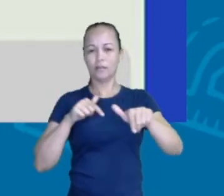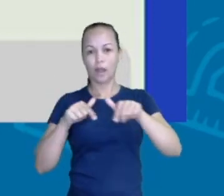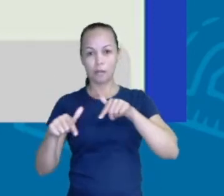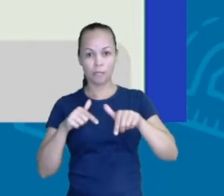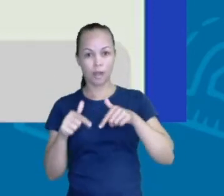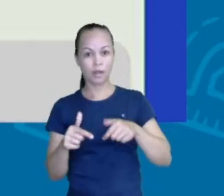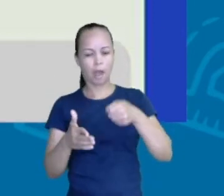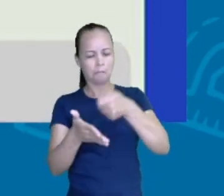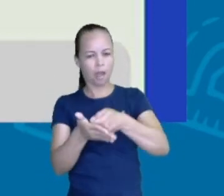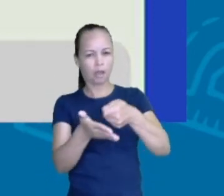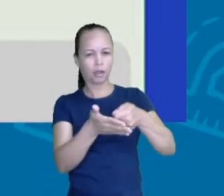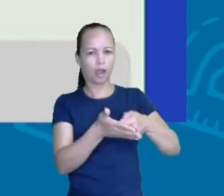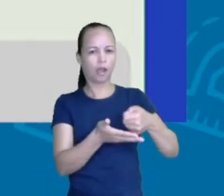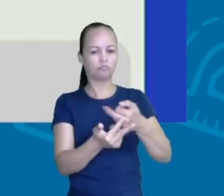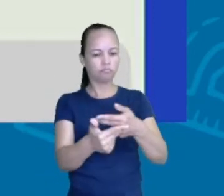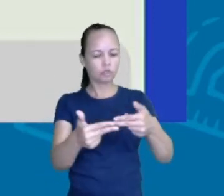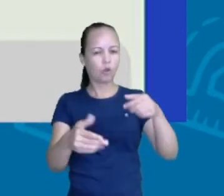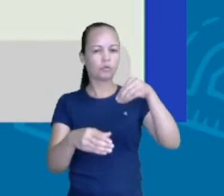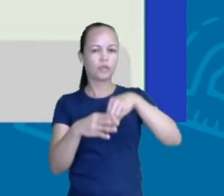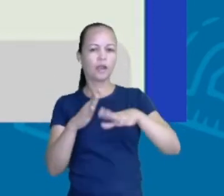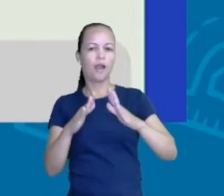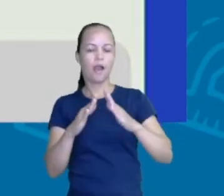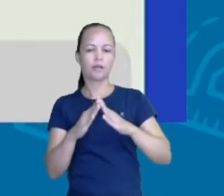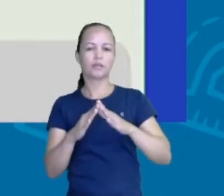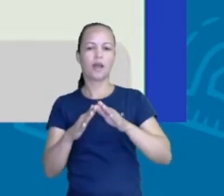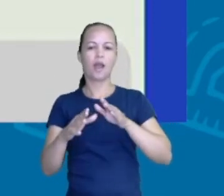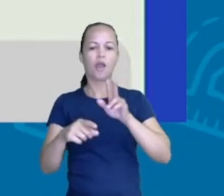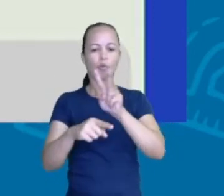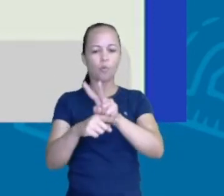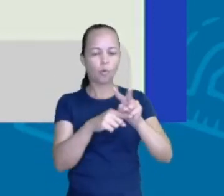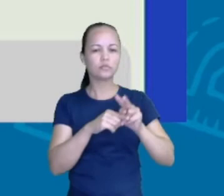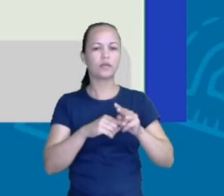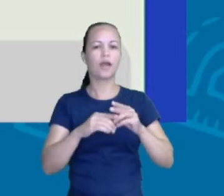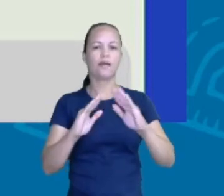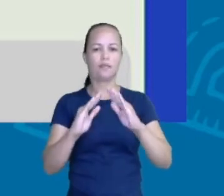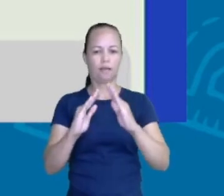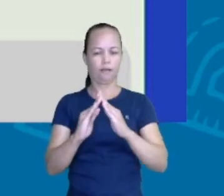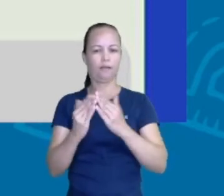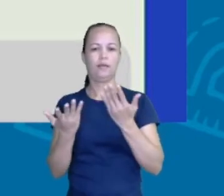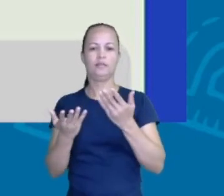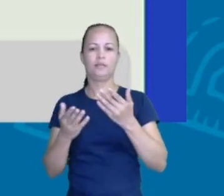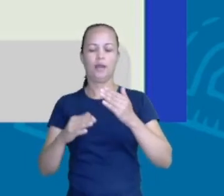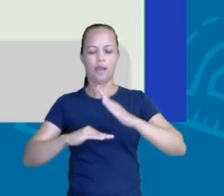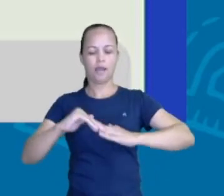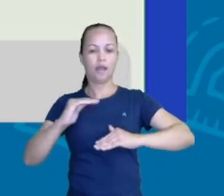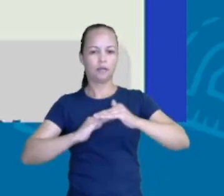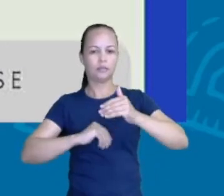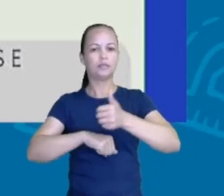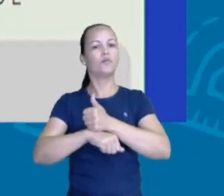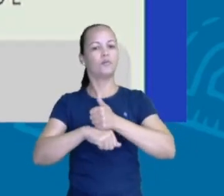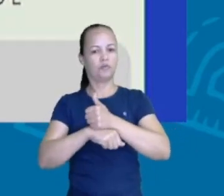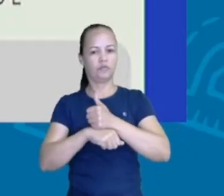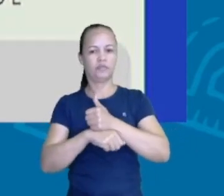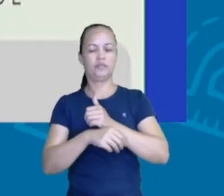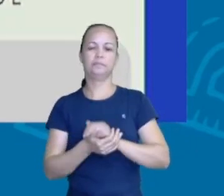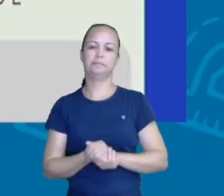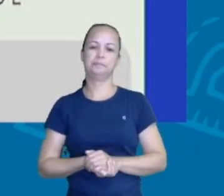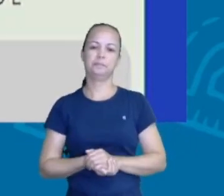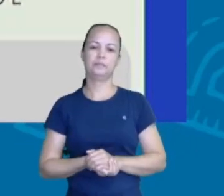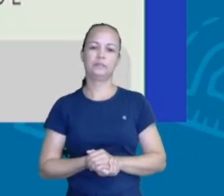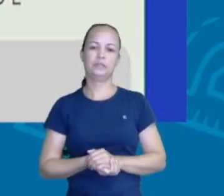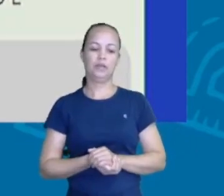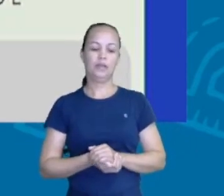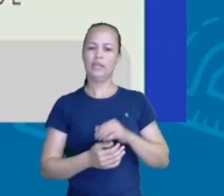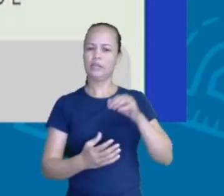pagar contas, cuidar da família, cuidar da casa, exercer uma profissão. E na